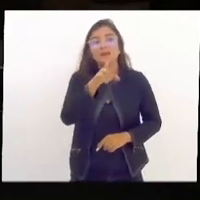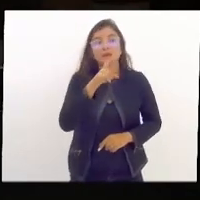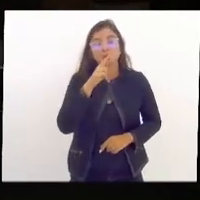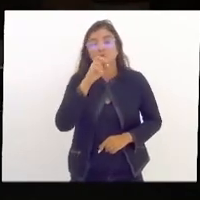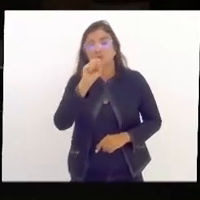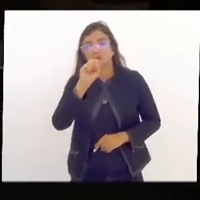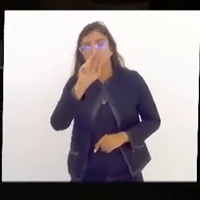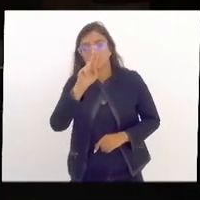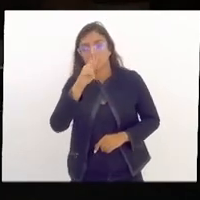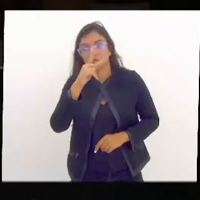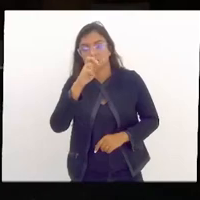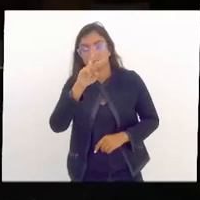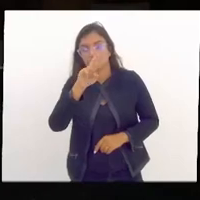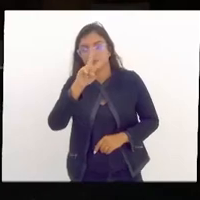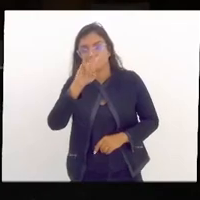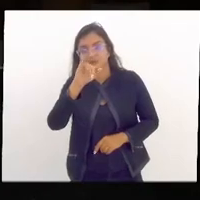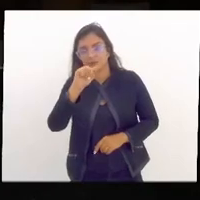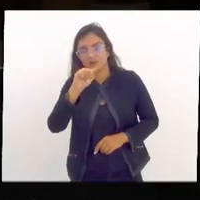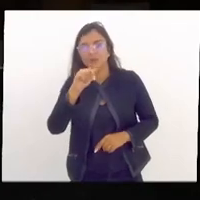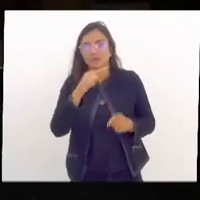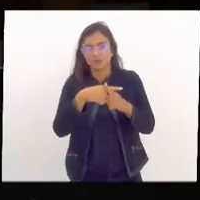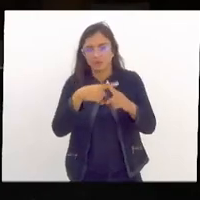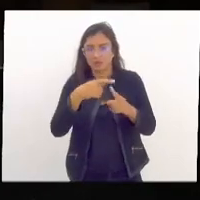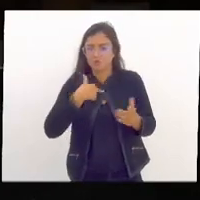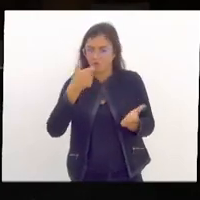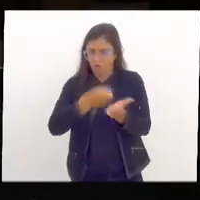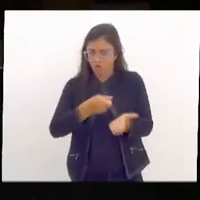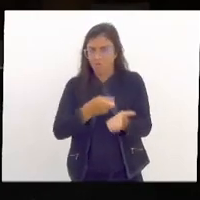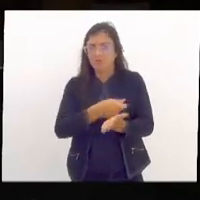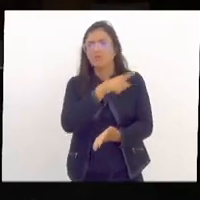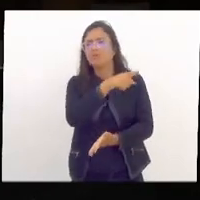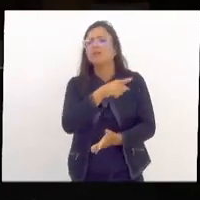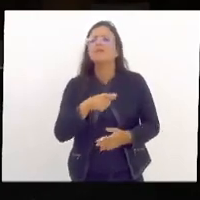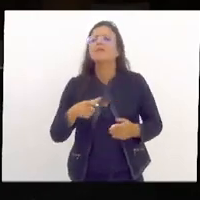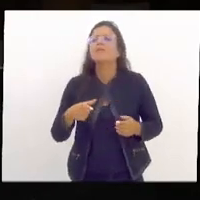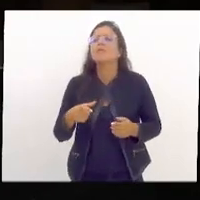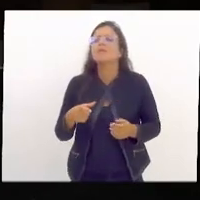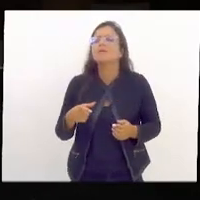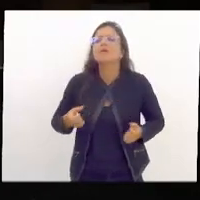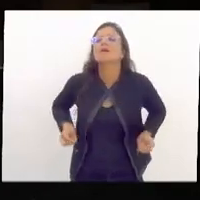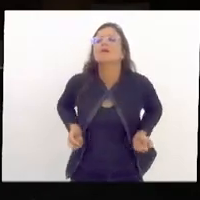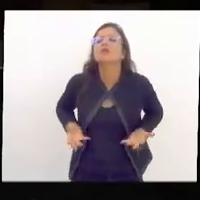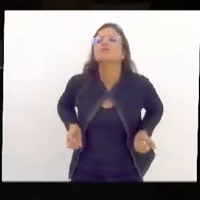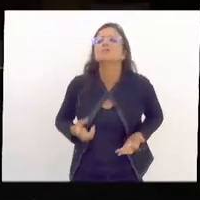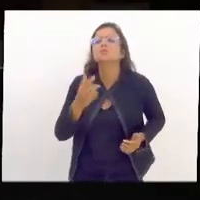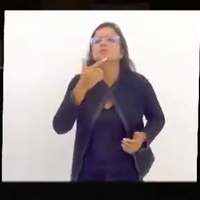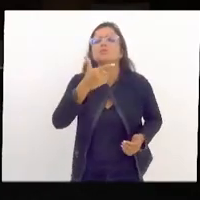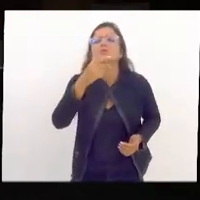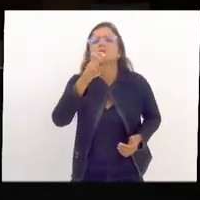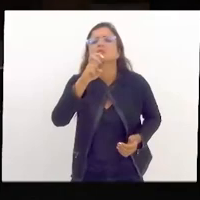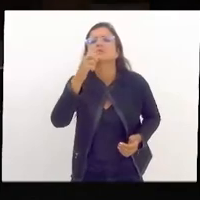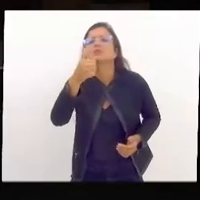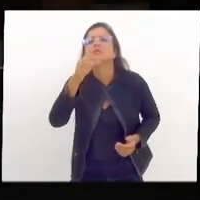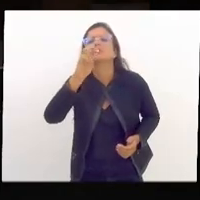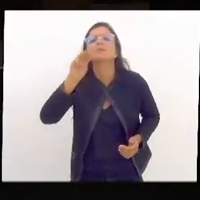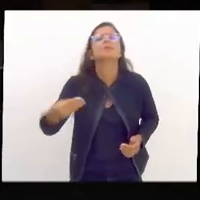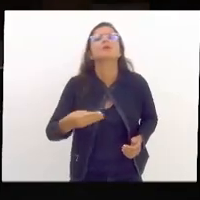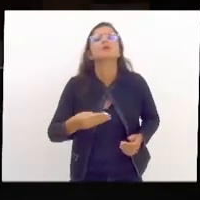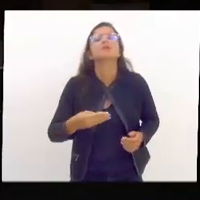ofício encaminhando, cobrando, aonde foi gasto, onde está sendo gasto 251 milhões, quero saber onde está sendo gasto